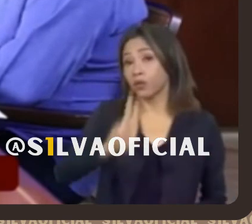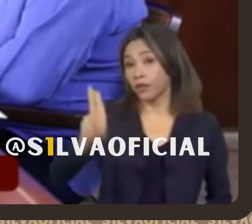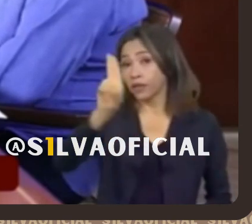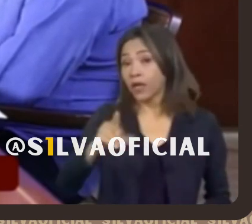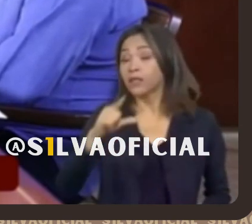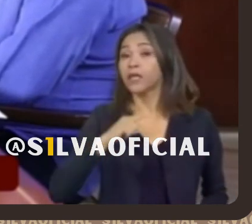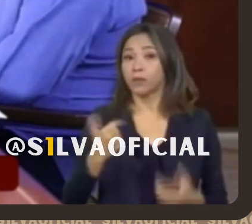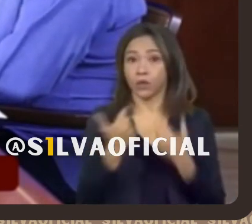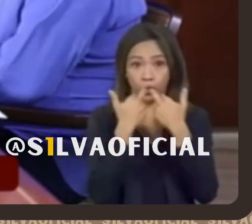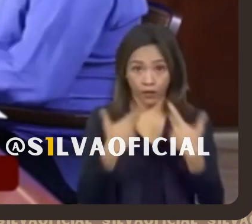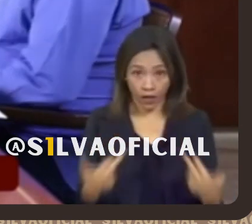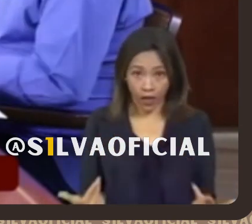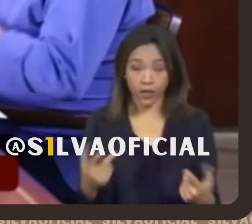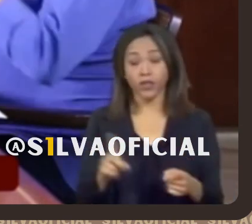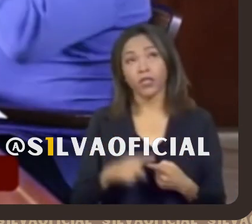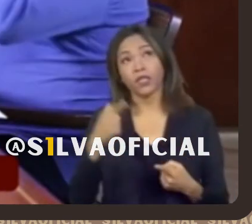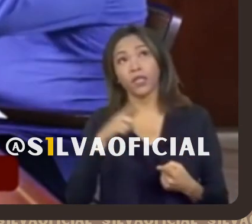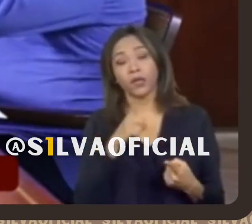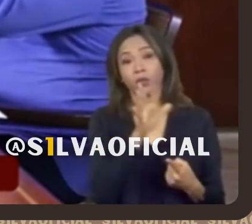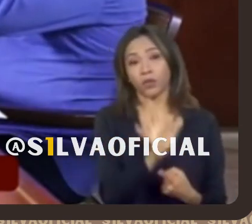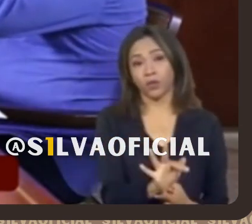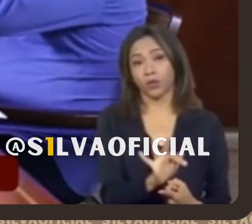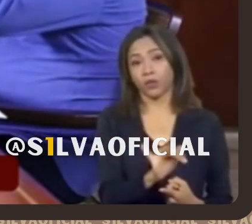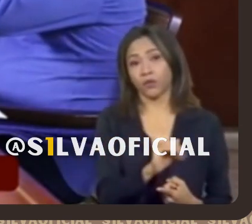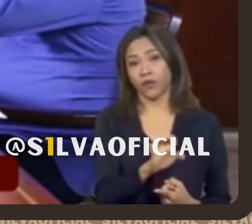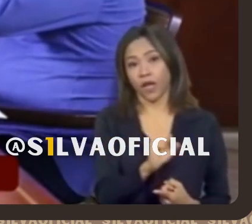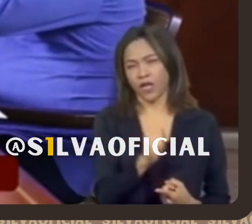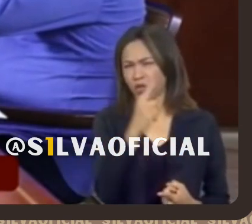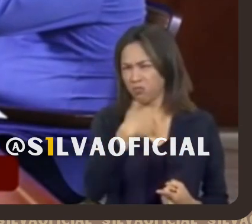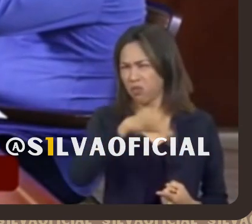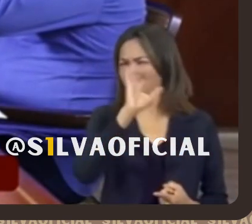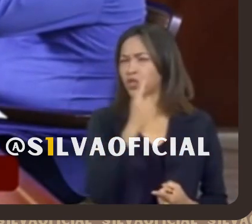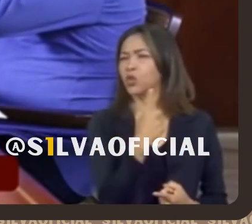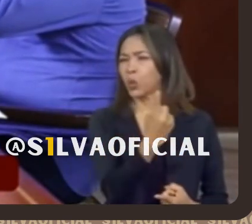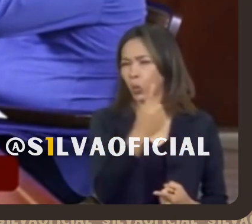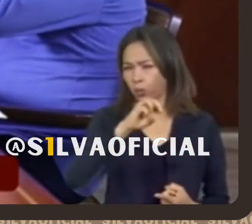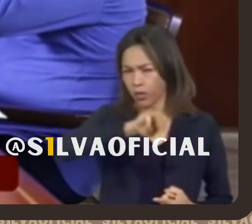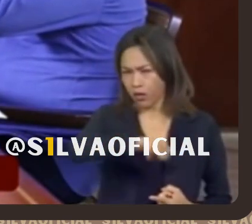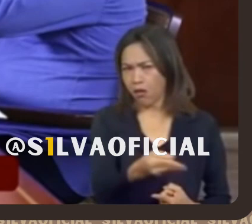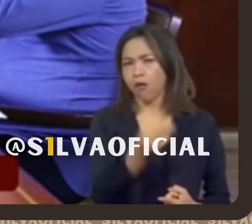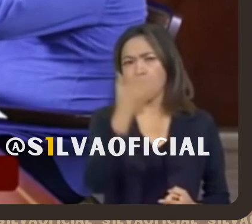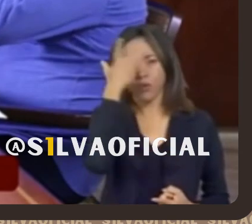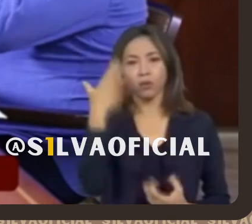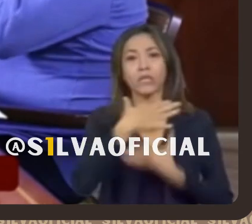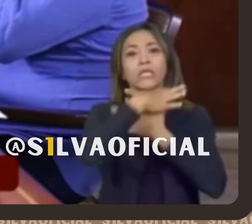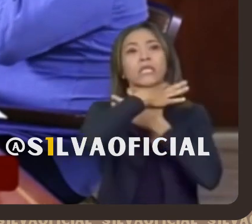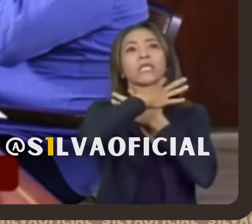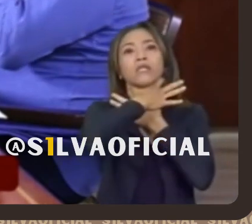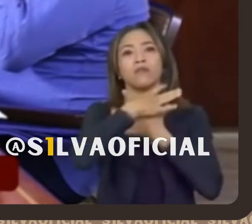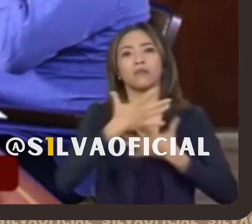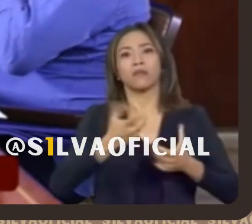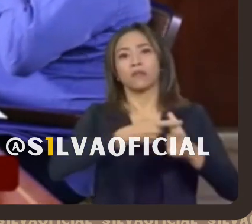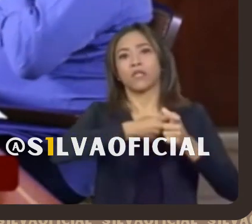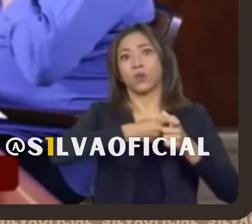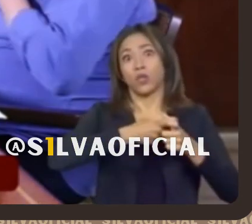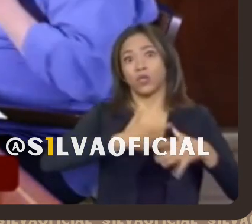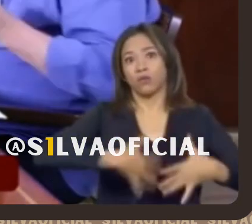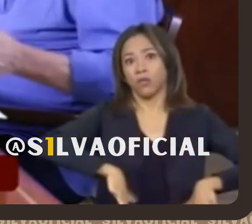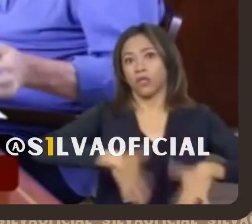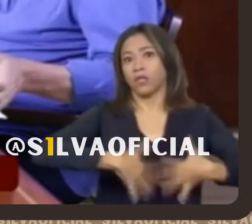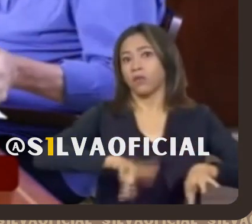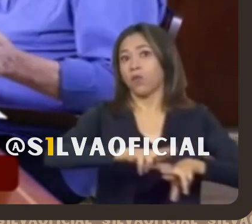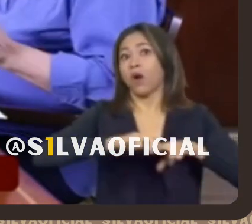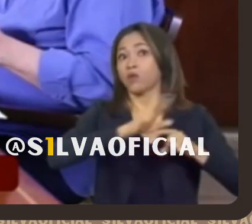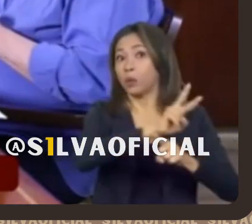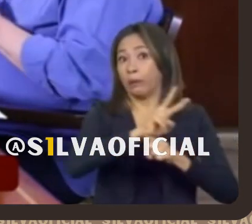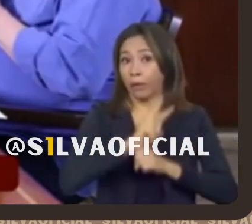tem a questão do fiéis 1 mil. mil mais ou menos de pessoas endividadas com com com com empréstimos que foram feitos para